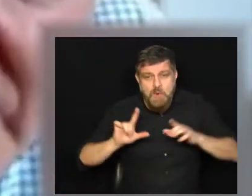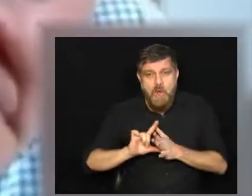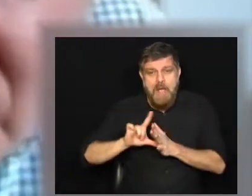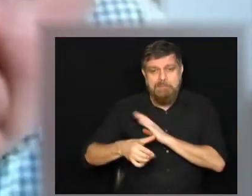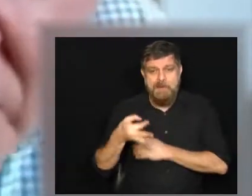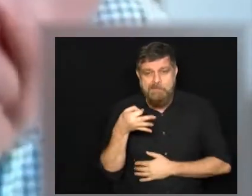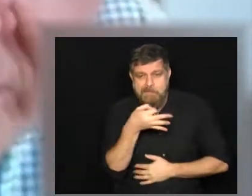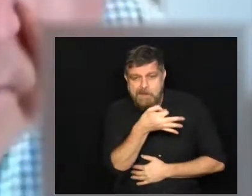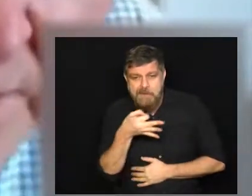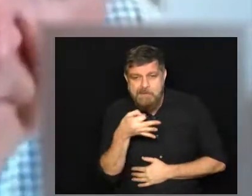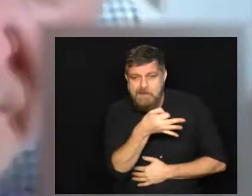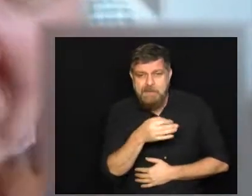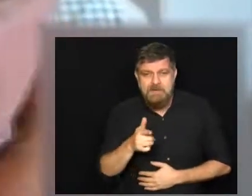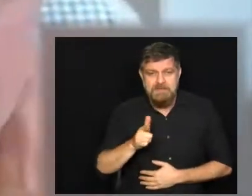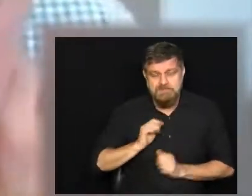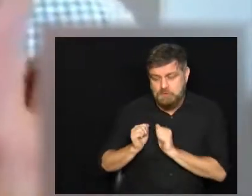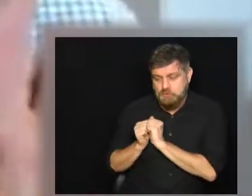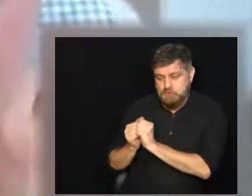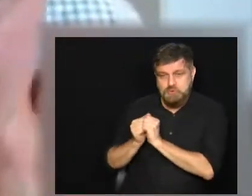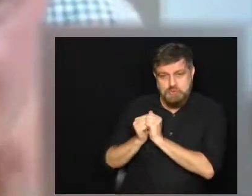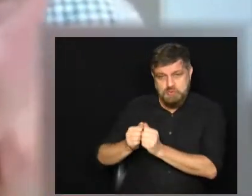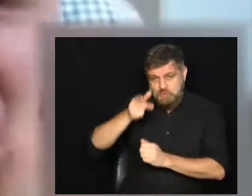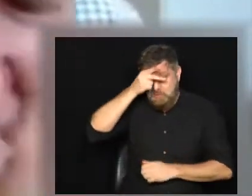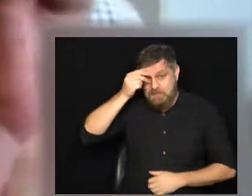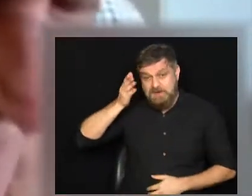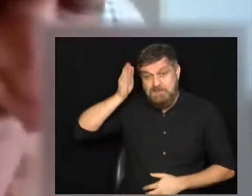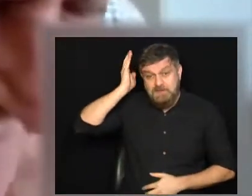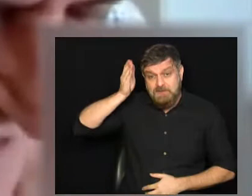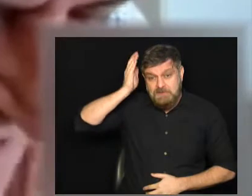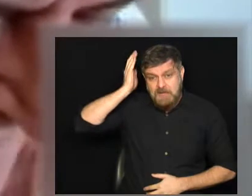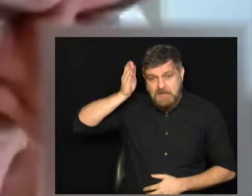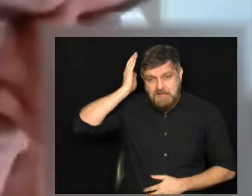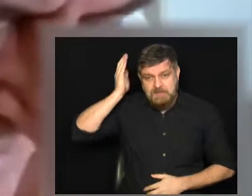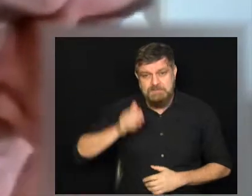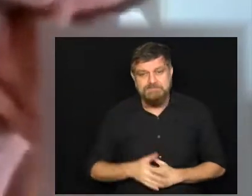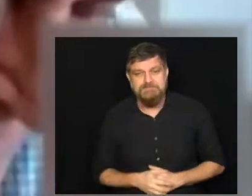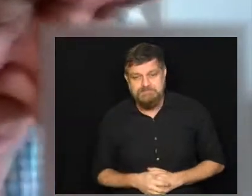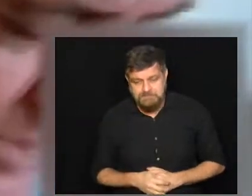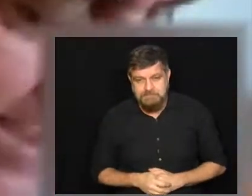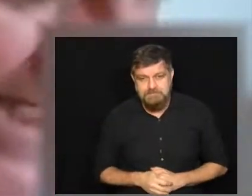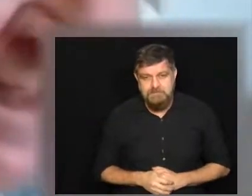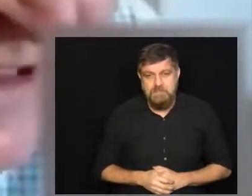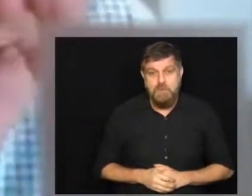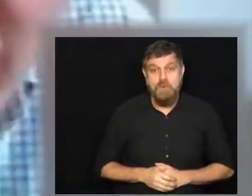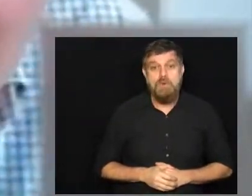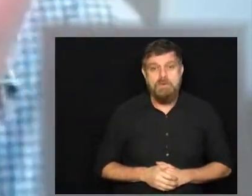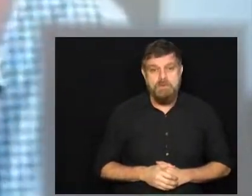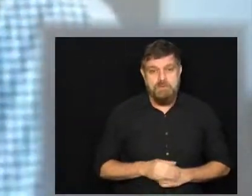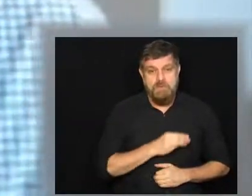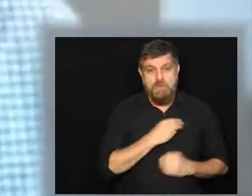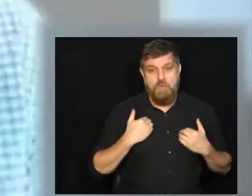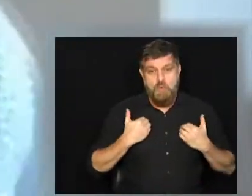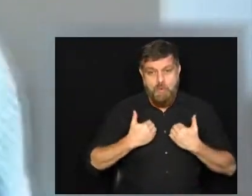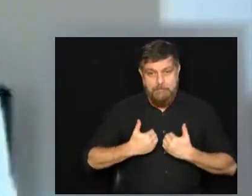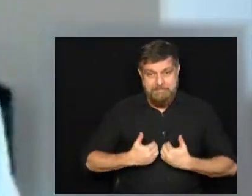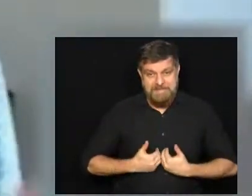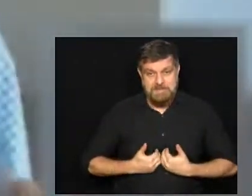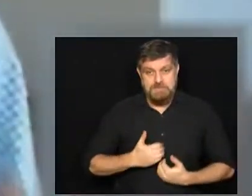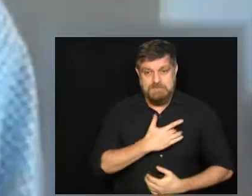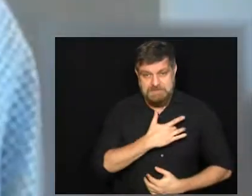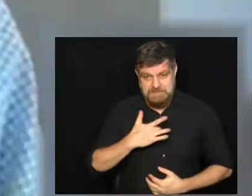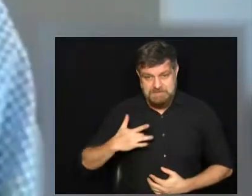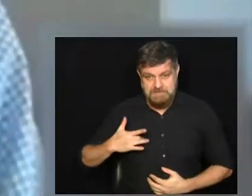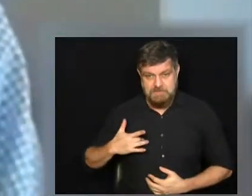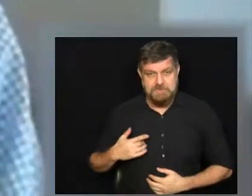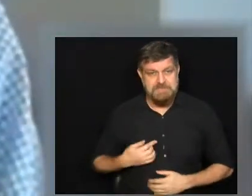de recepcionar, junto com o prefeito de Campinas, Dário Saad, o ministro da Saúde, Marcelo Queiroga, na